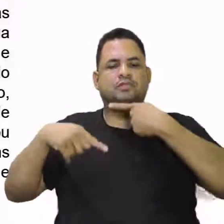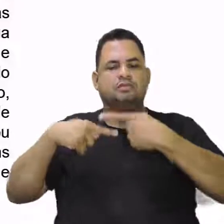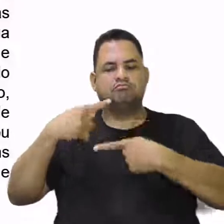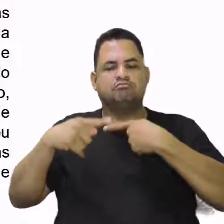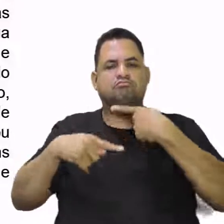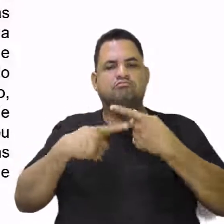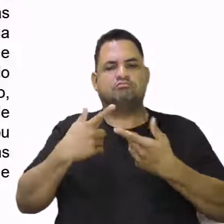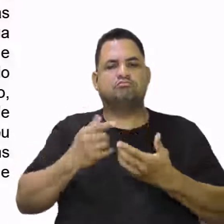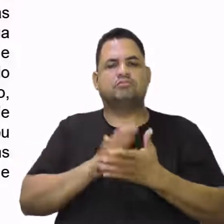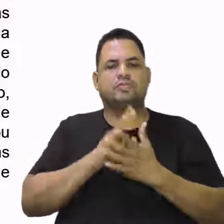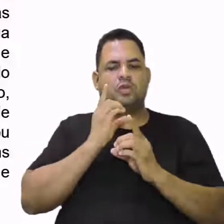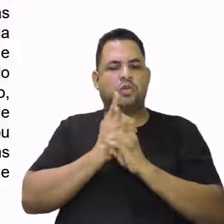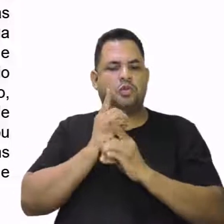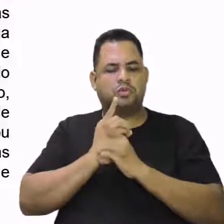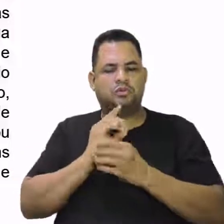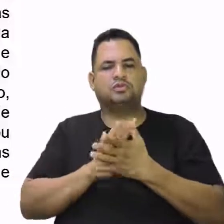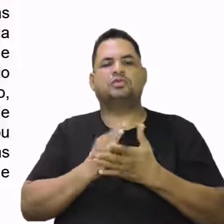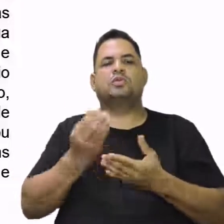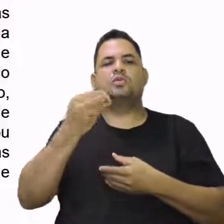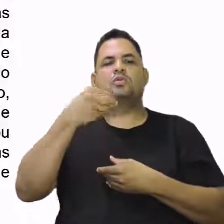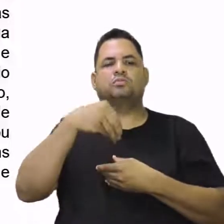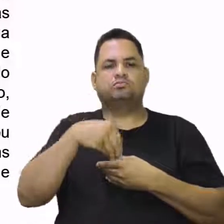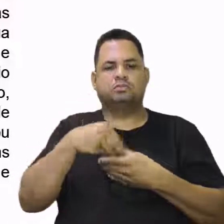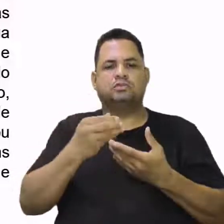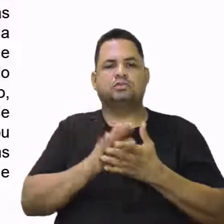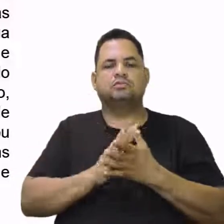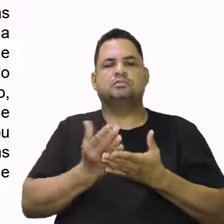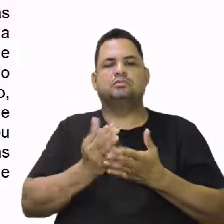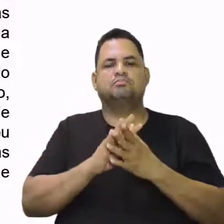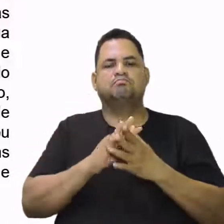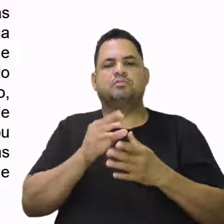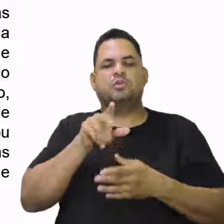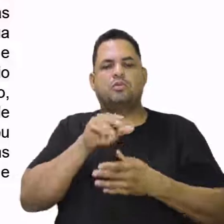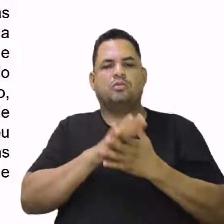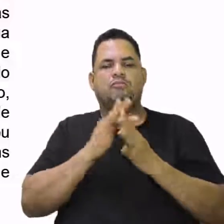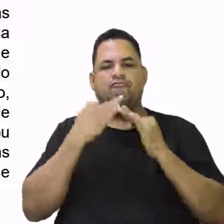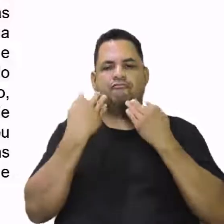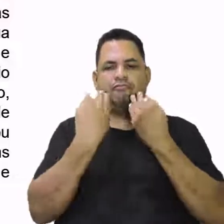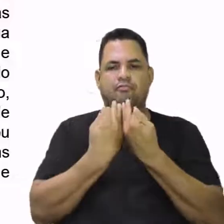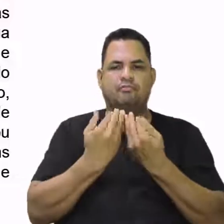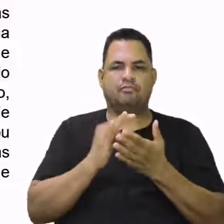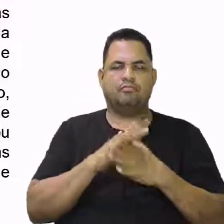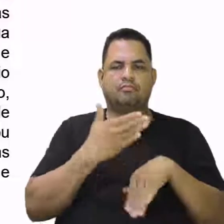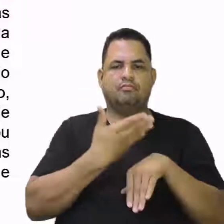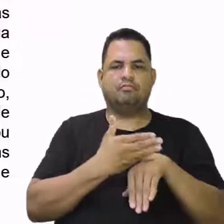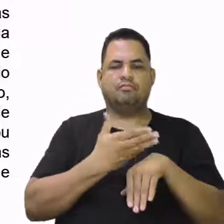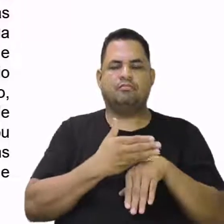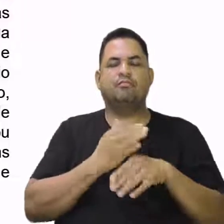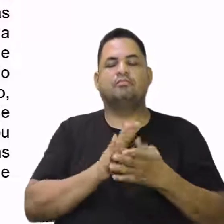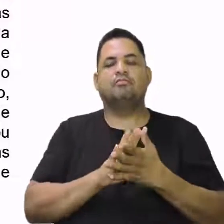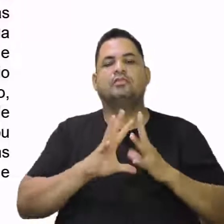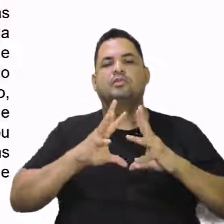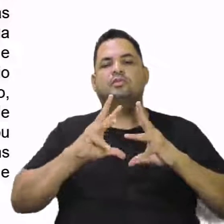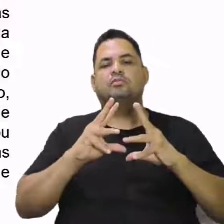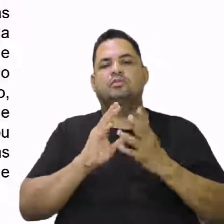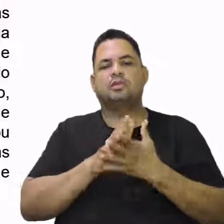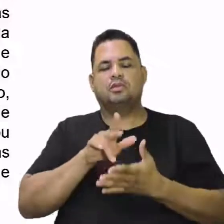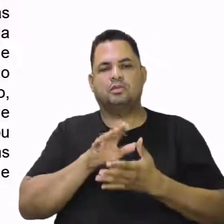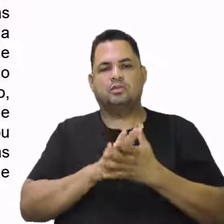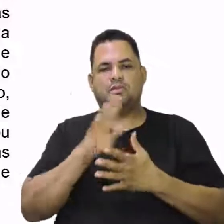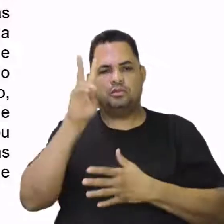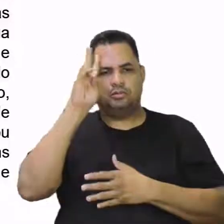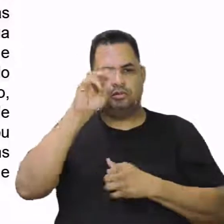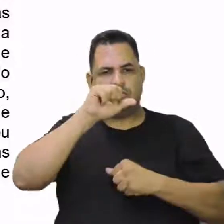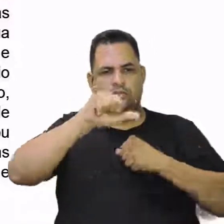mesma família, acontecendo praticamente a mesma história, às vezes mudando alguma